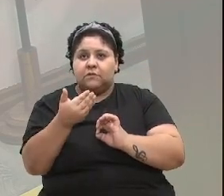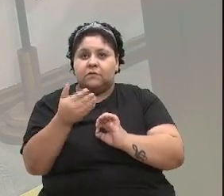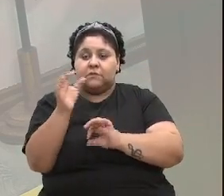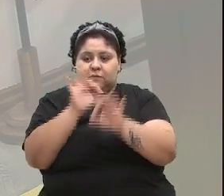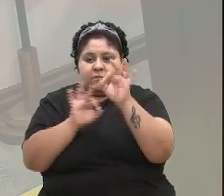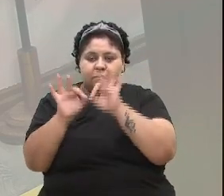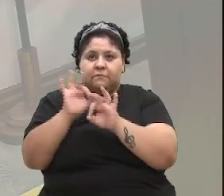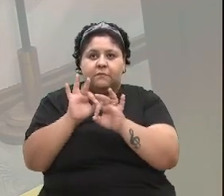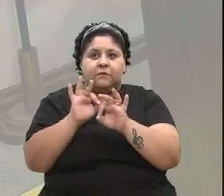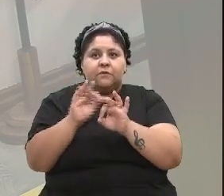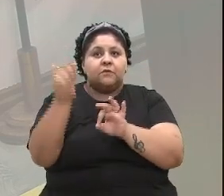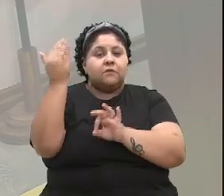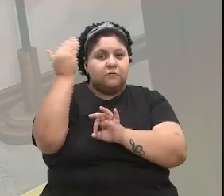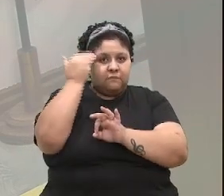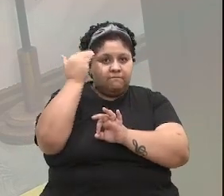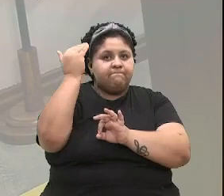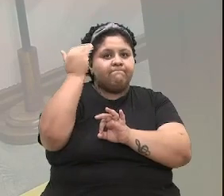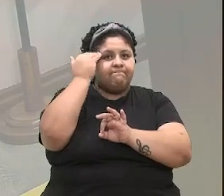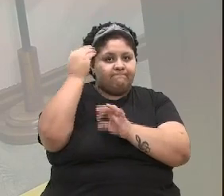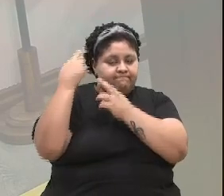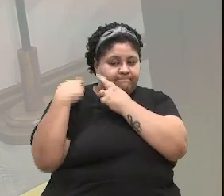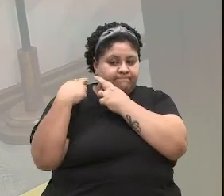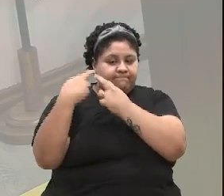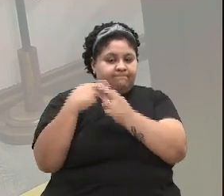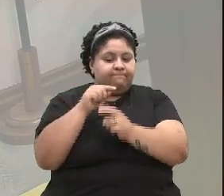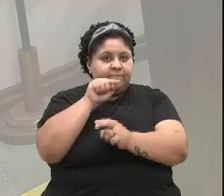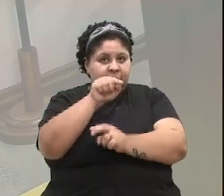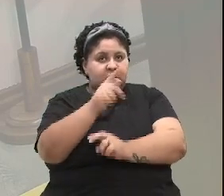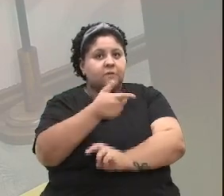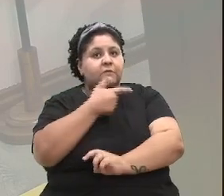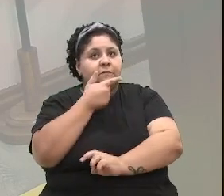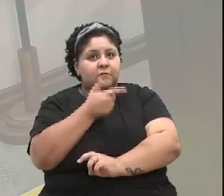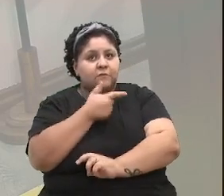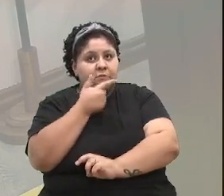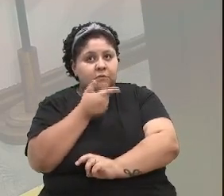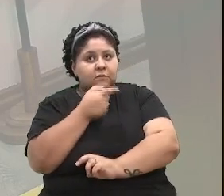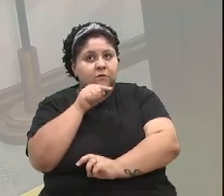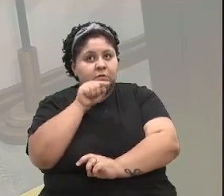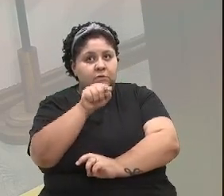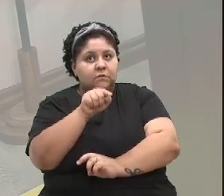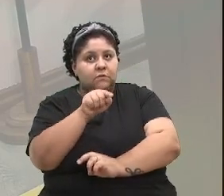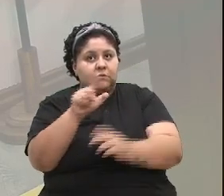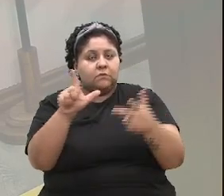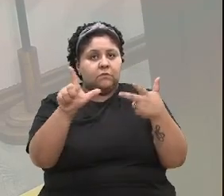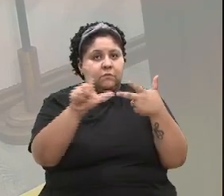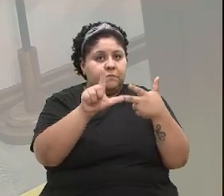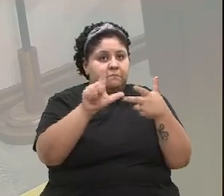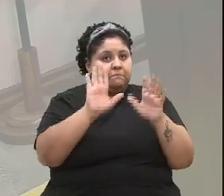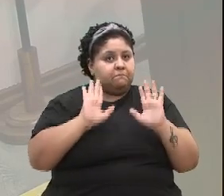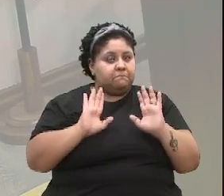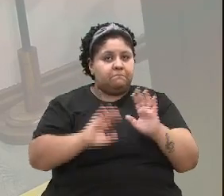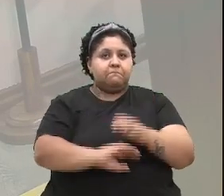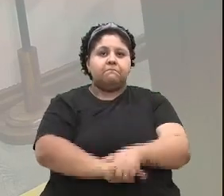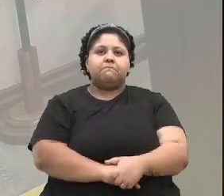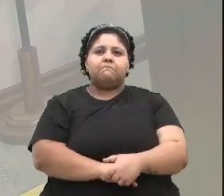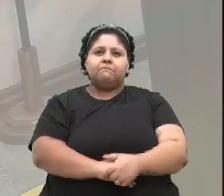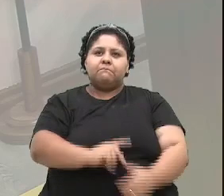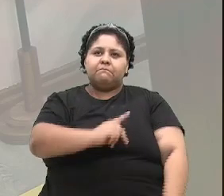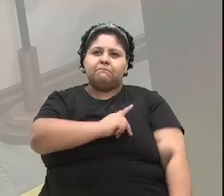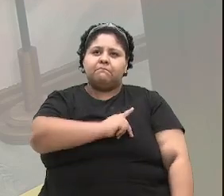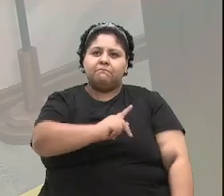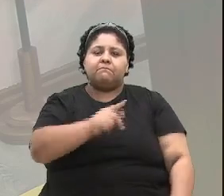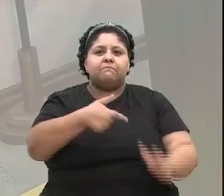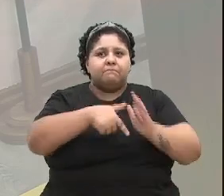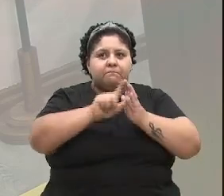ordem, entendendo que a responsabilidade da sua fala é do senhor, do legislador. Presidente, só antes